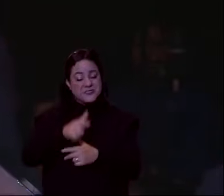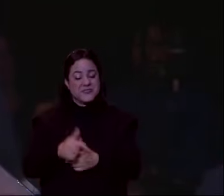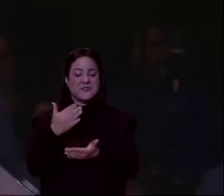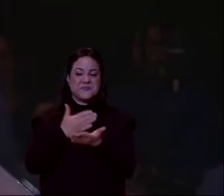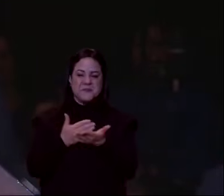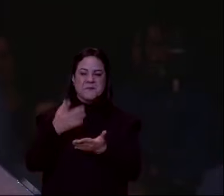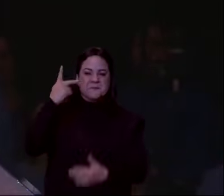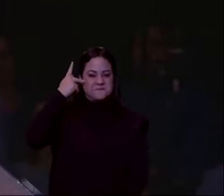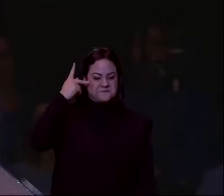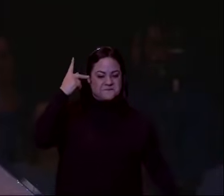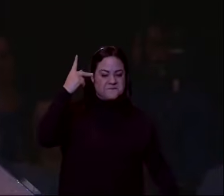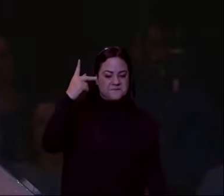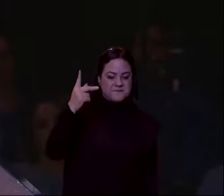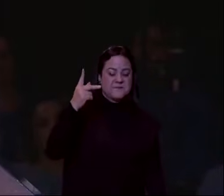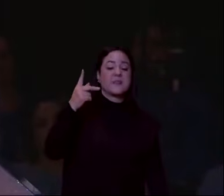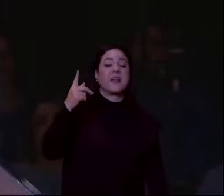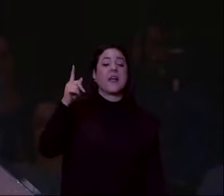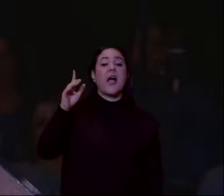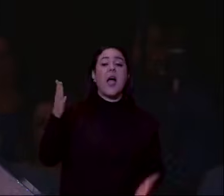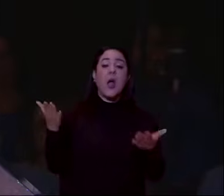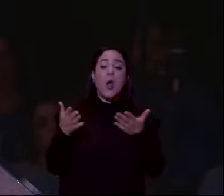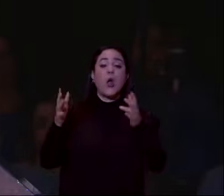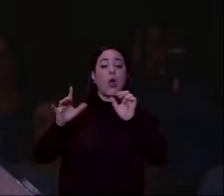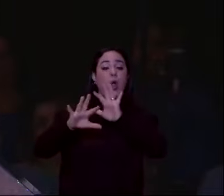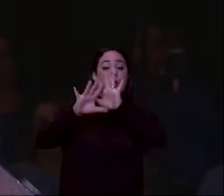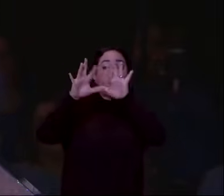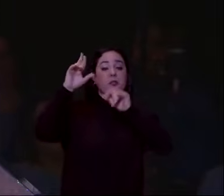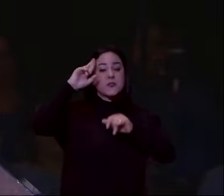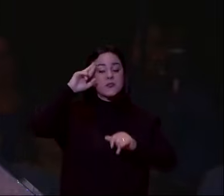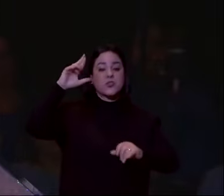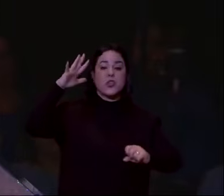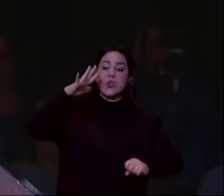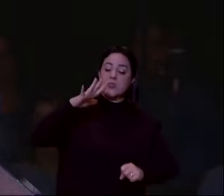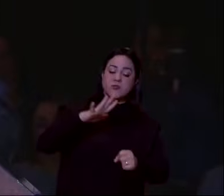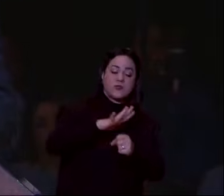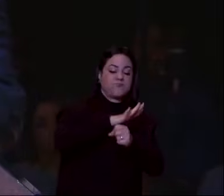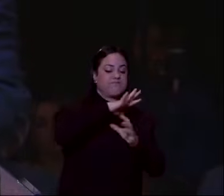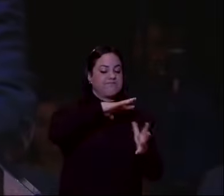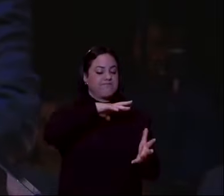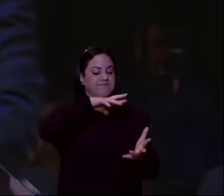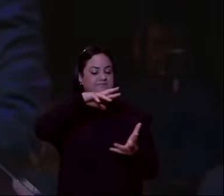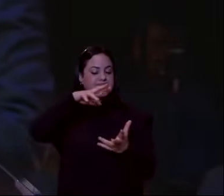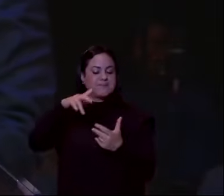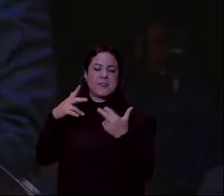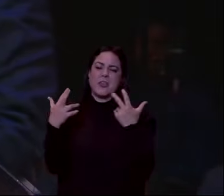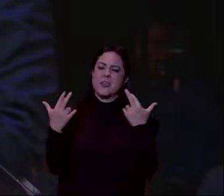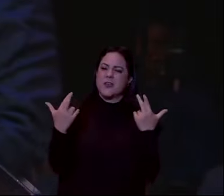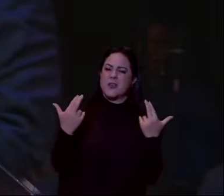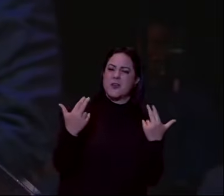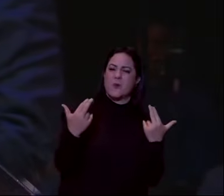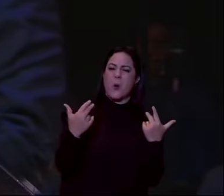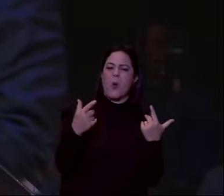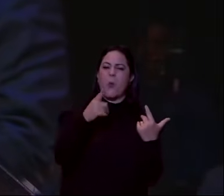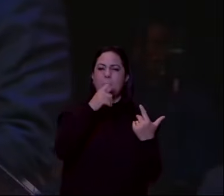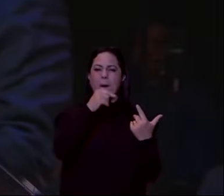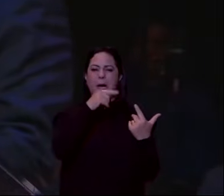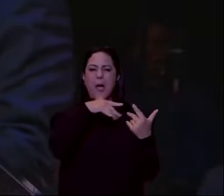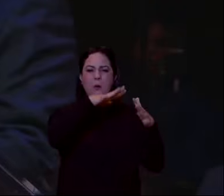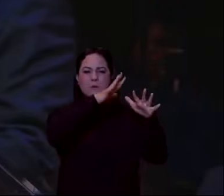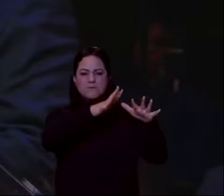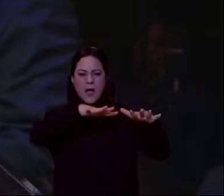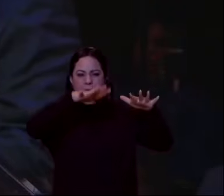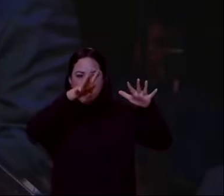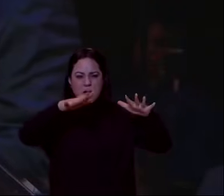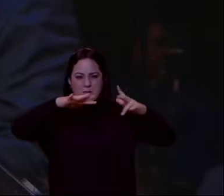da profecia de que a glória do Senhor encheria toda a terra, assim como as águas cobrem o